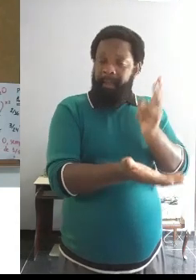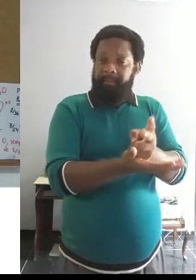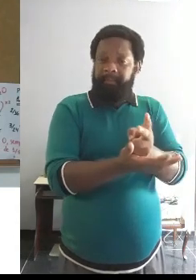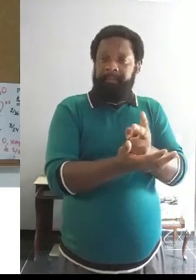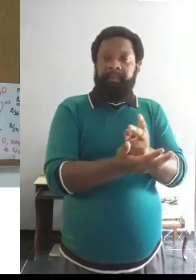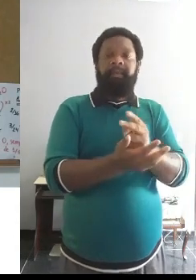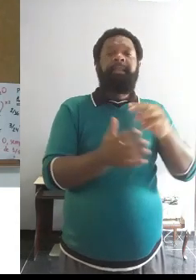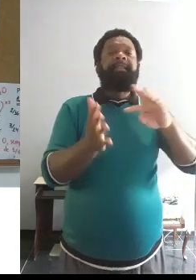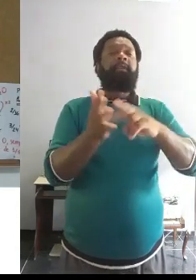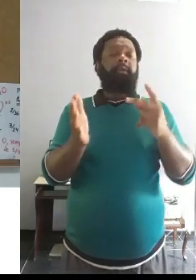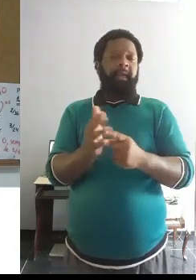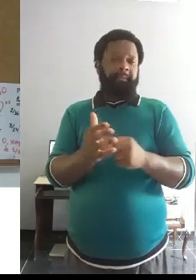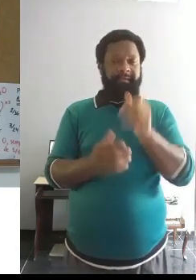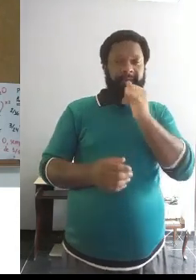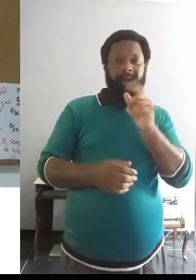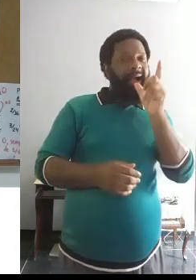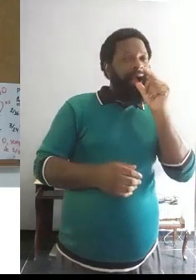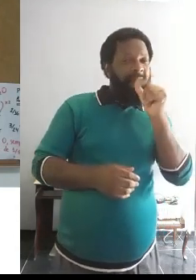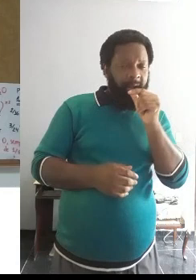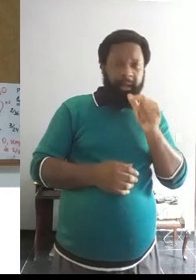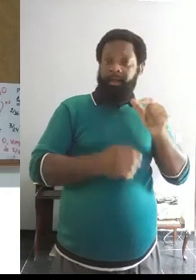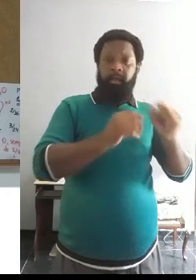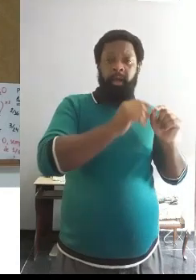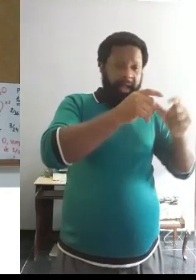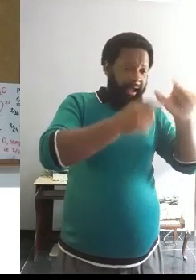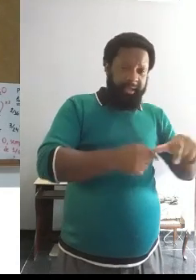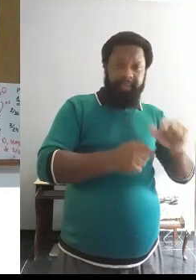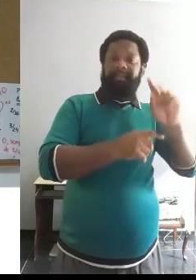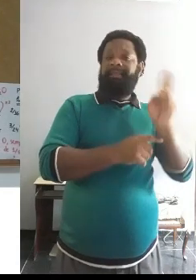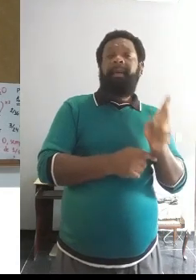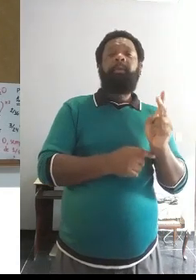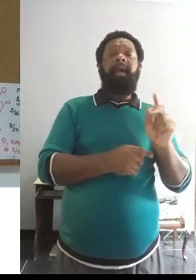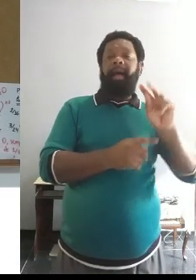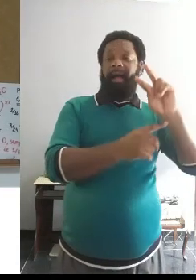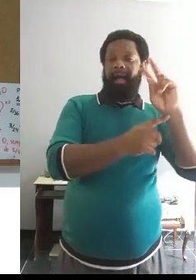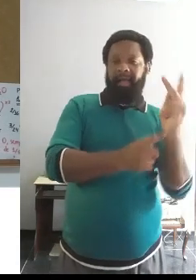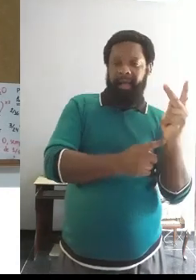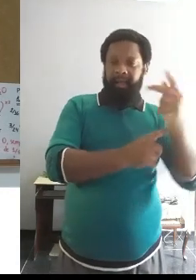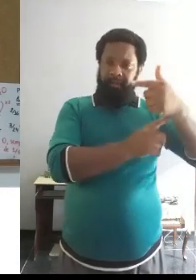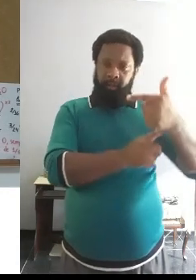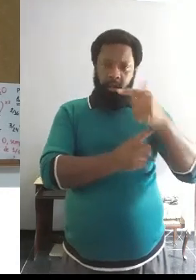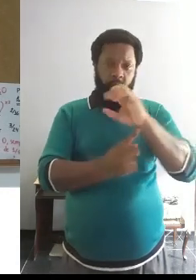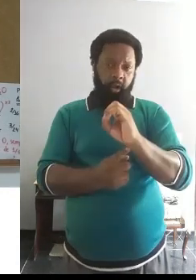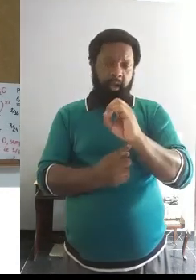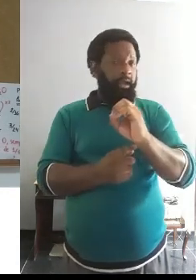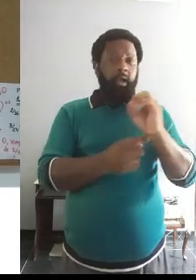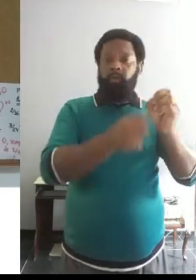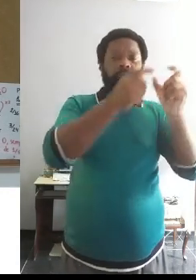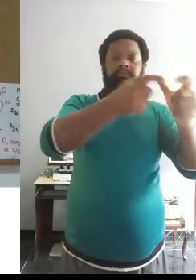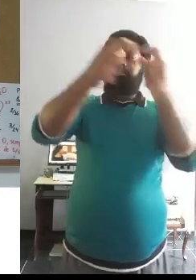a água, em qualquer lugar do mundo, ela sempre vai ser, né, H2O, 2 átomos de hidrogênio e 1